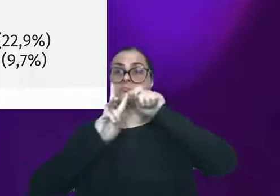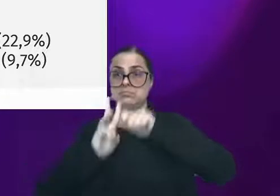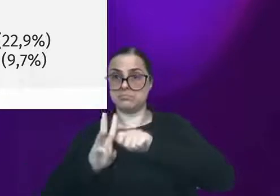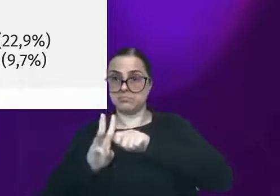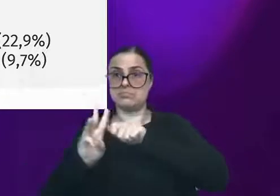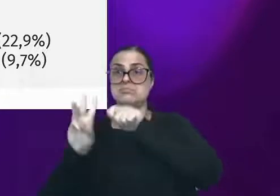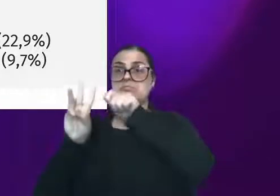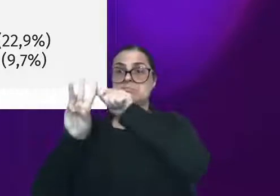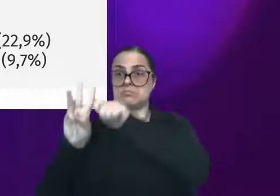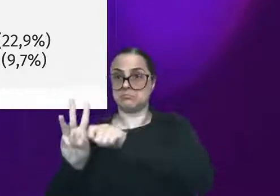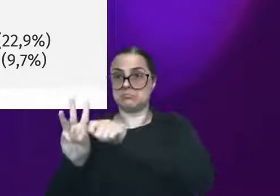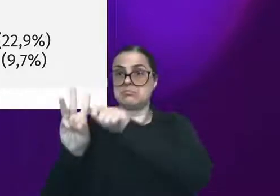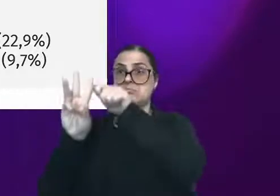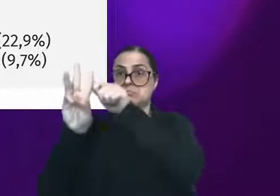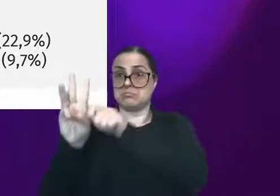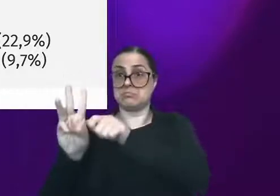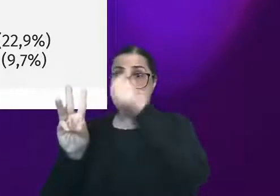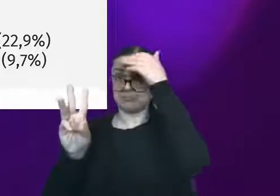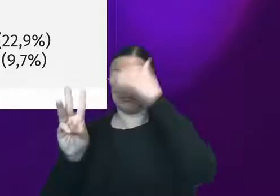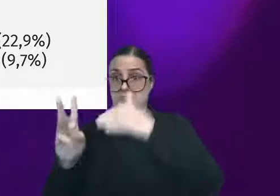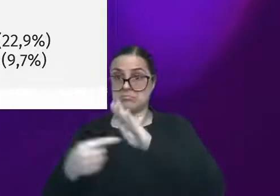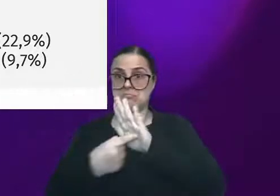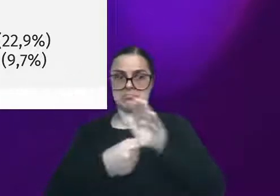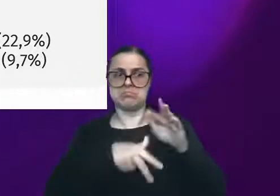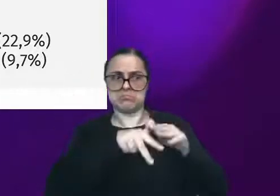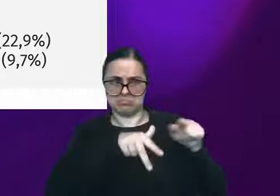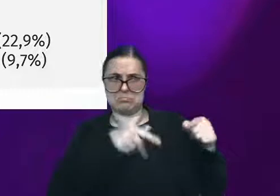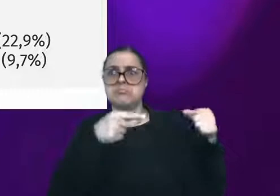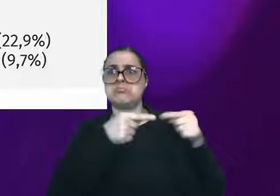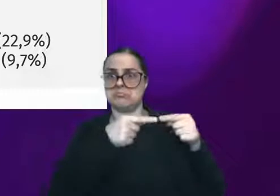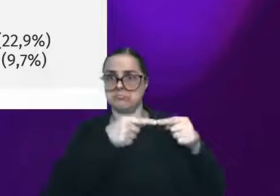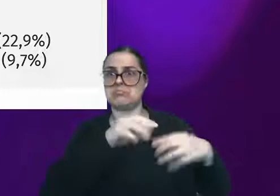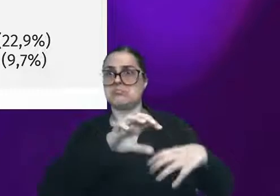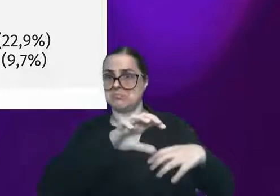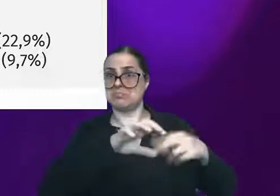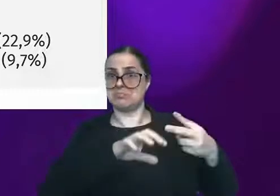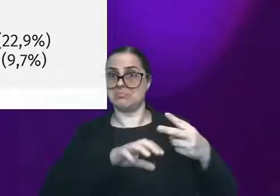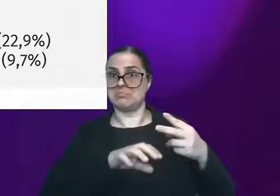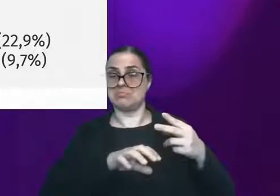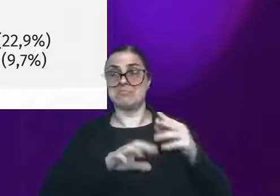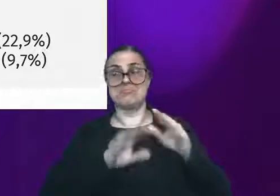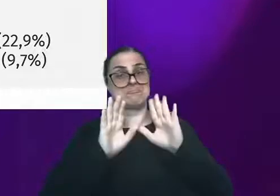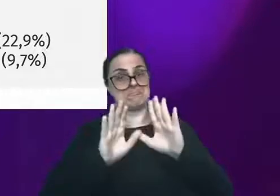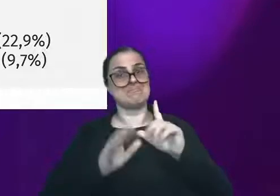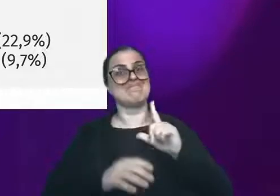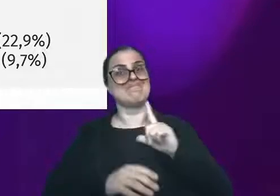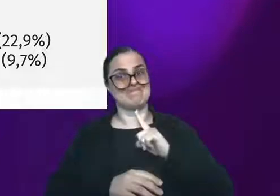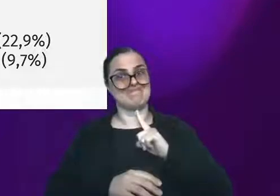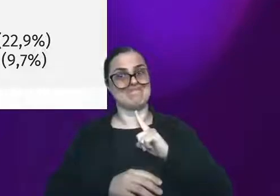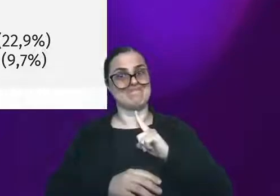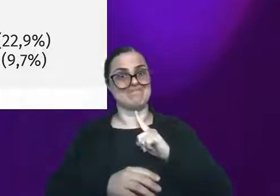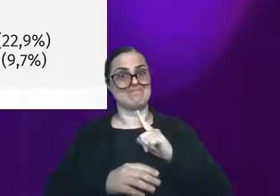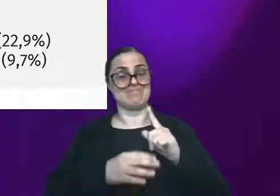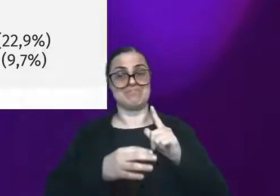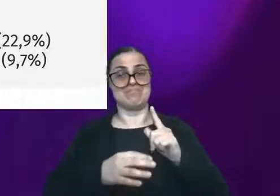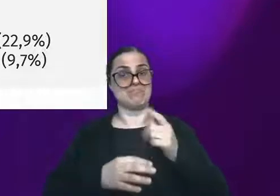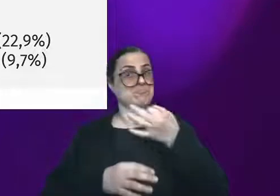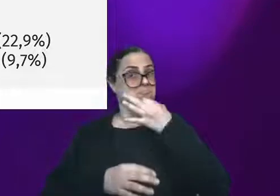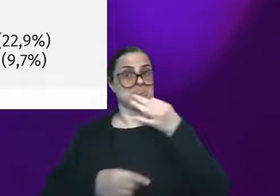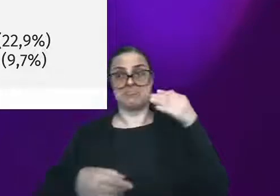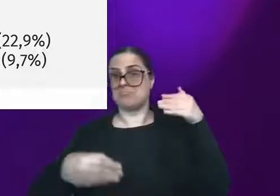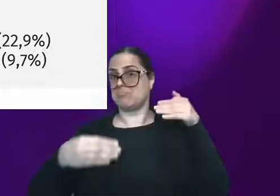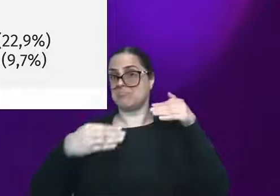desses pacientes, né, mesmo assim, eles tiveram uma discordância de 22%, né, com